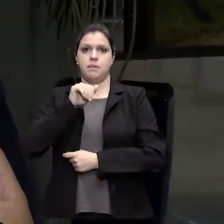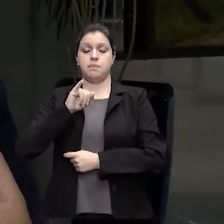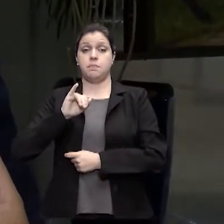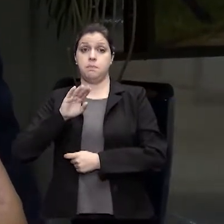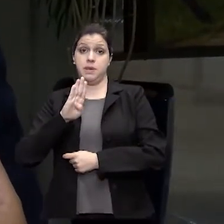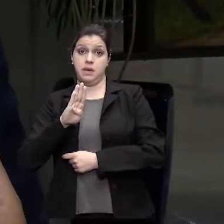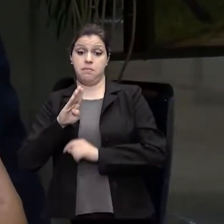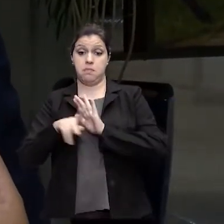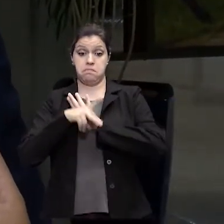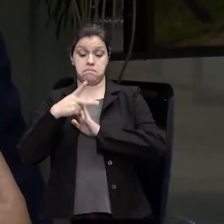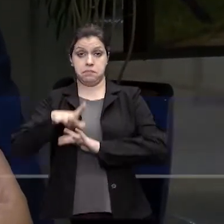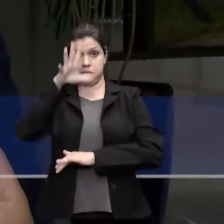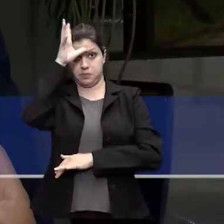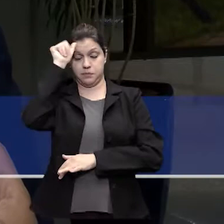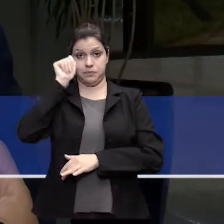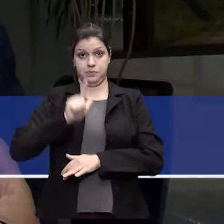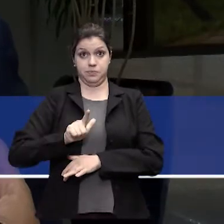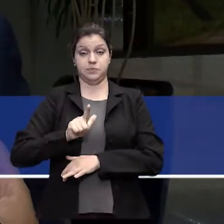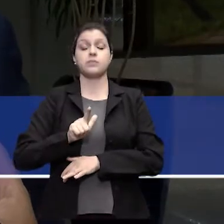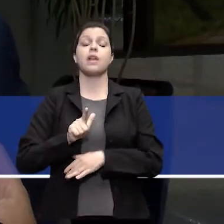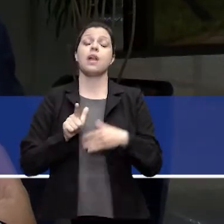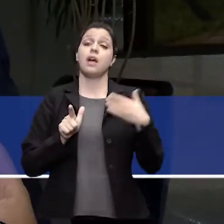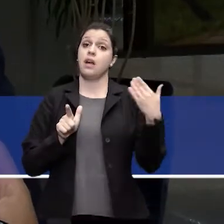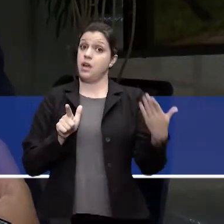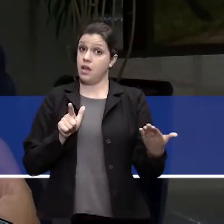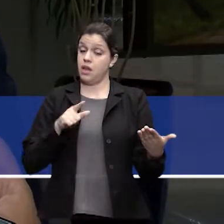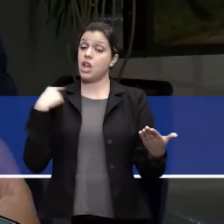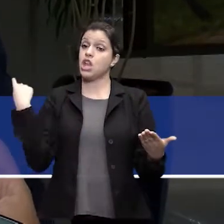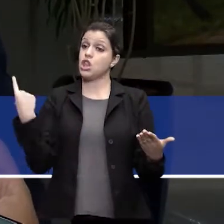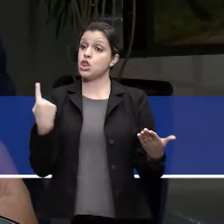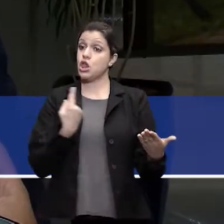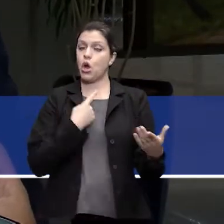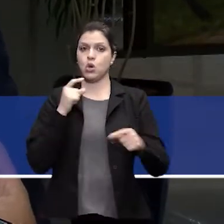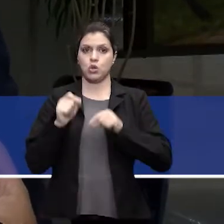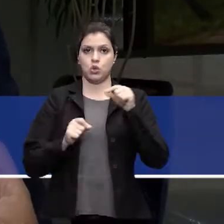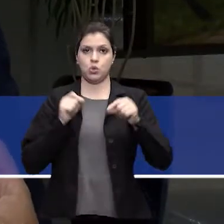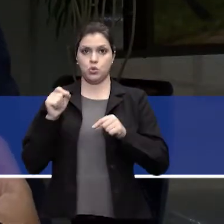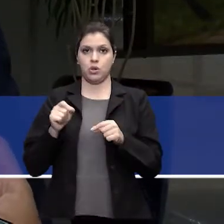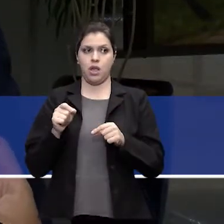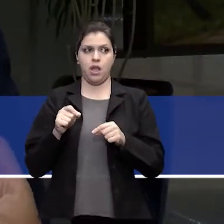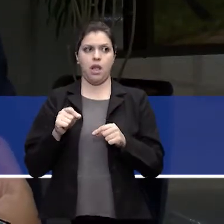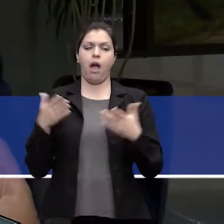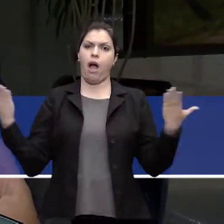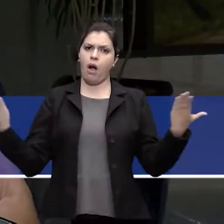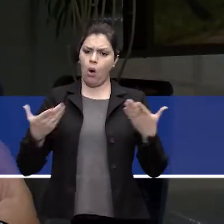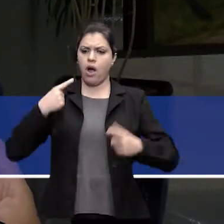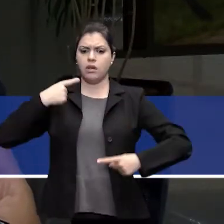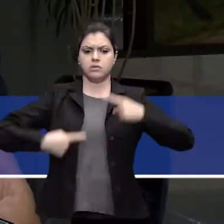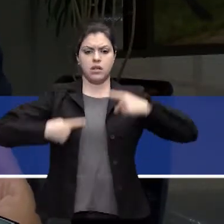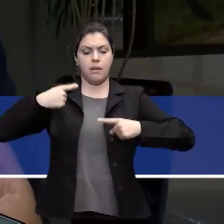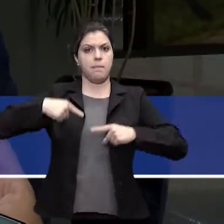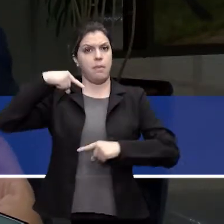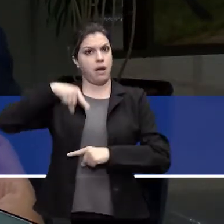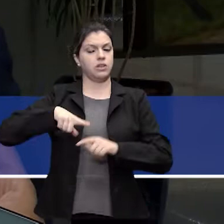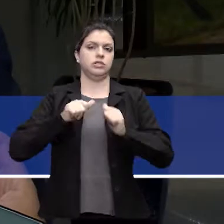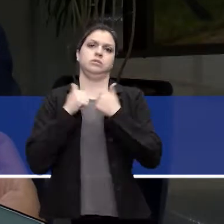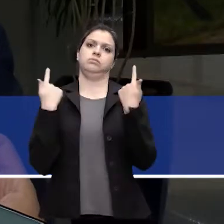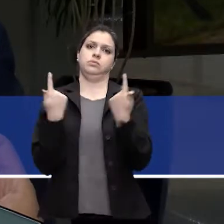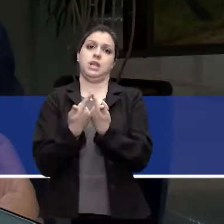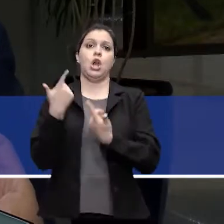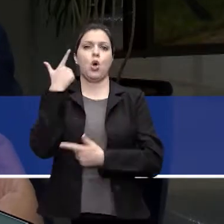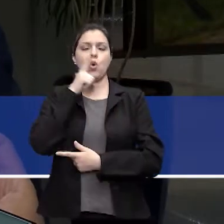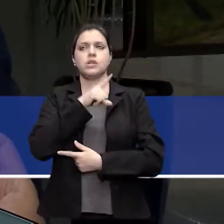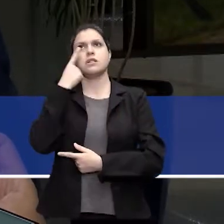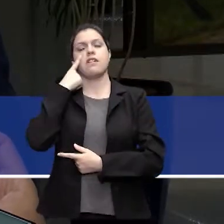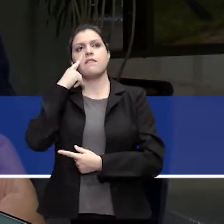PIB do Mato Grosso do Sul, e nós estamos trazendo para a Assembleia Legislativa esse debate, para que nós